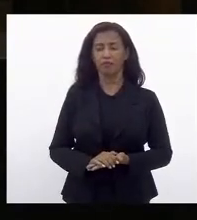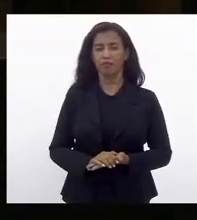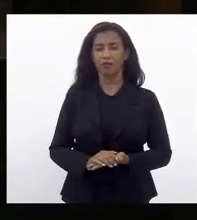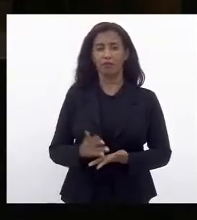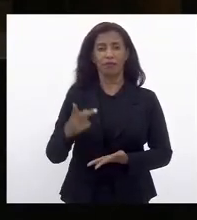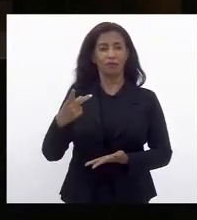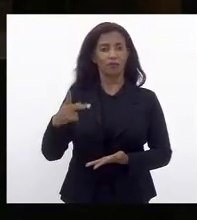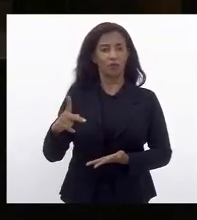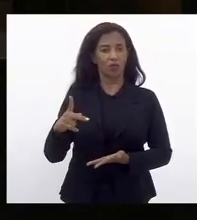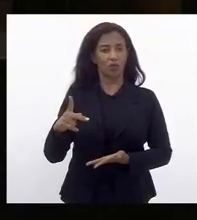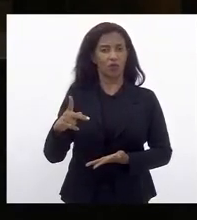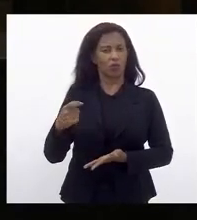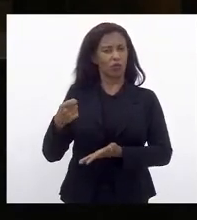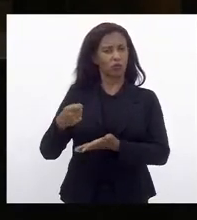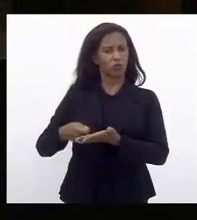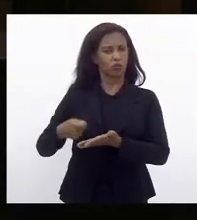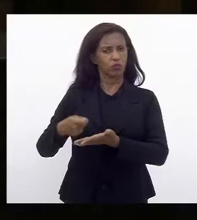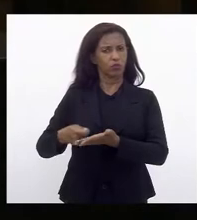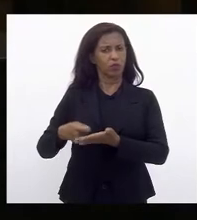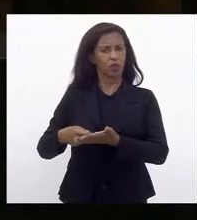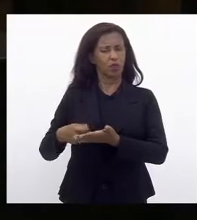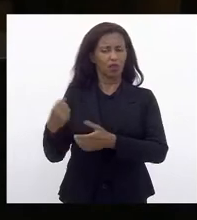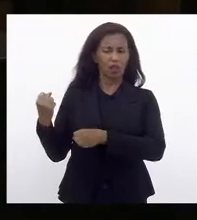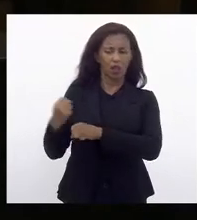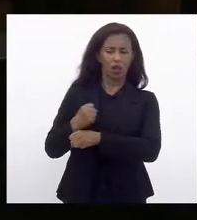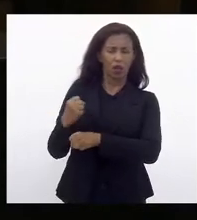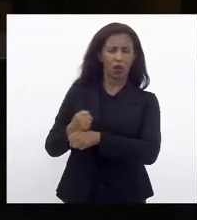sua existência, desde a construção.